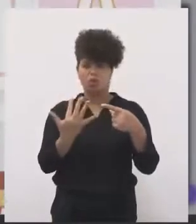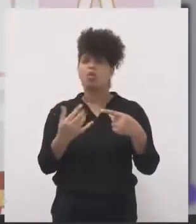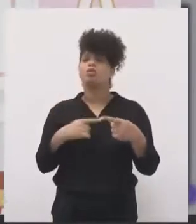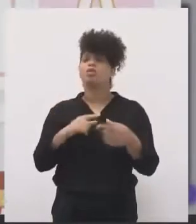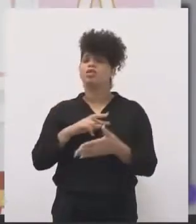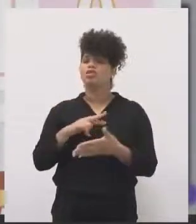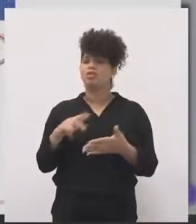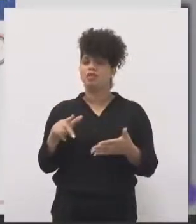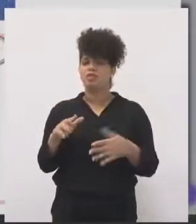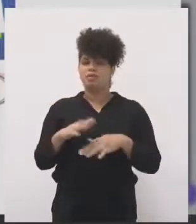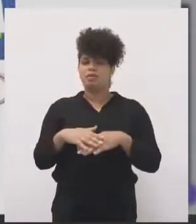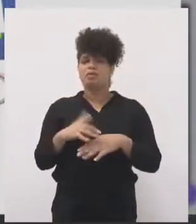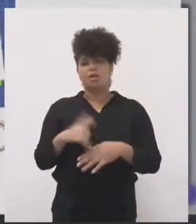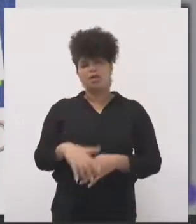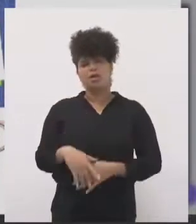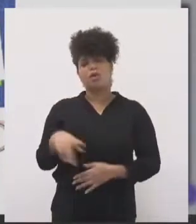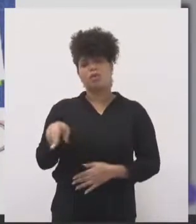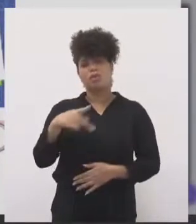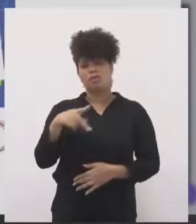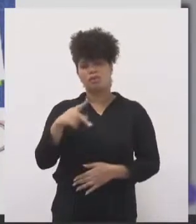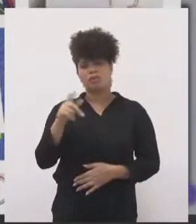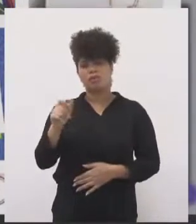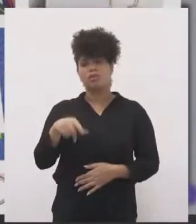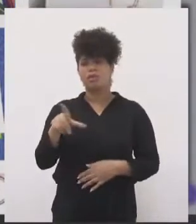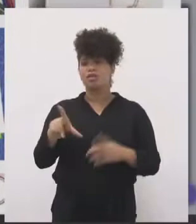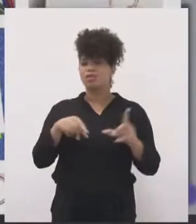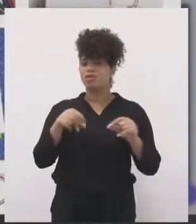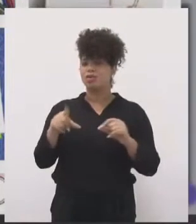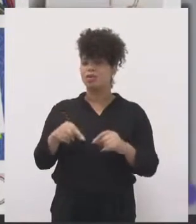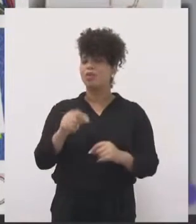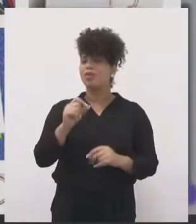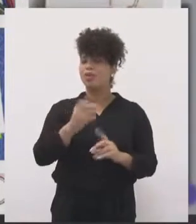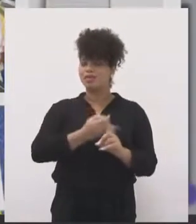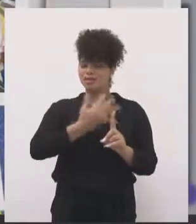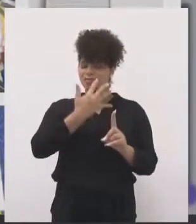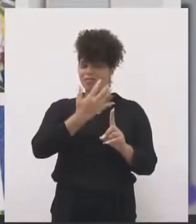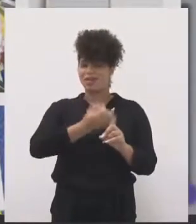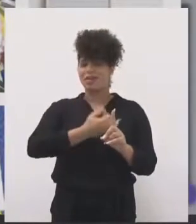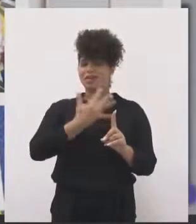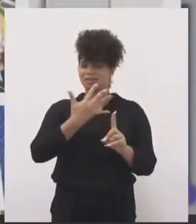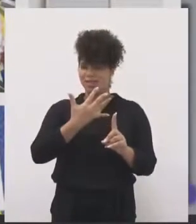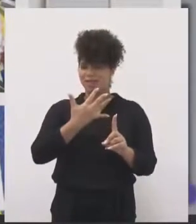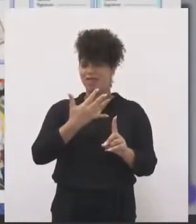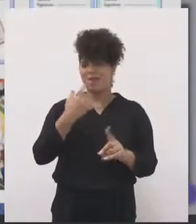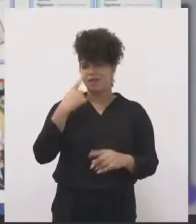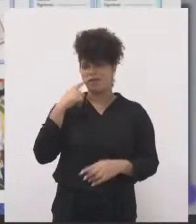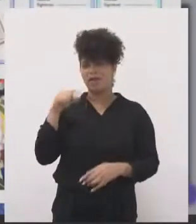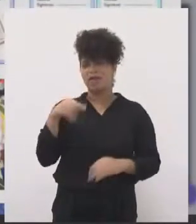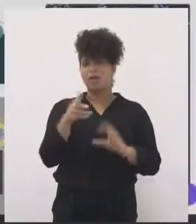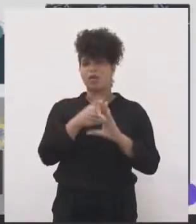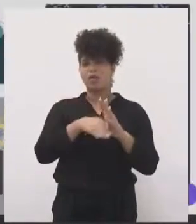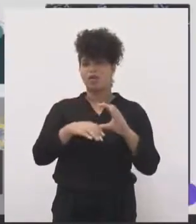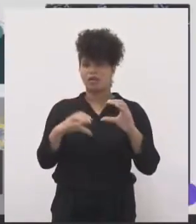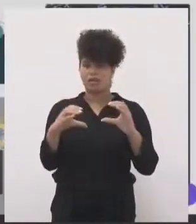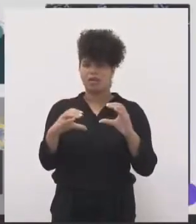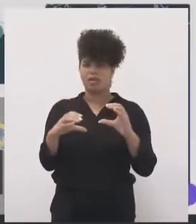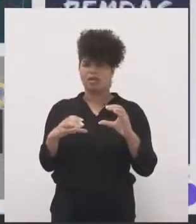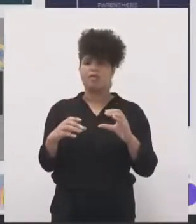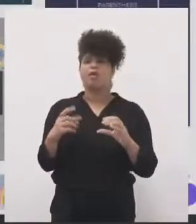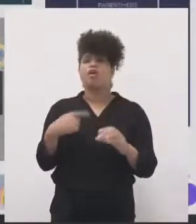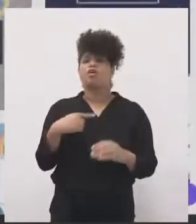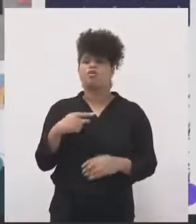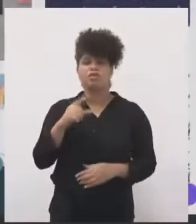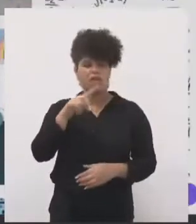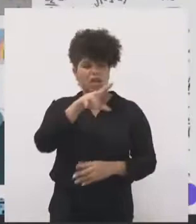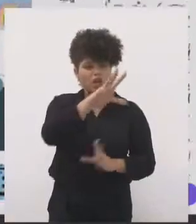bastante coisa. Que o professor pode também usar aquilo como inspiração, né? Eu acho que o interessante do Canva é não apenas a gente usar